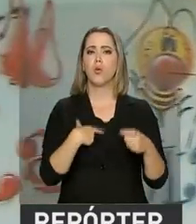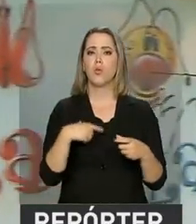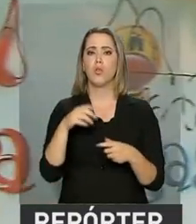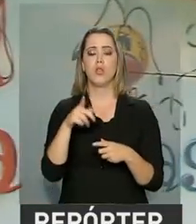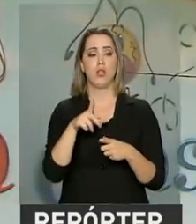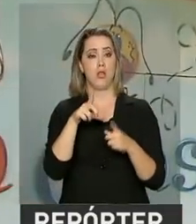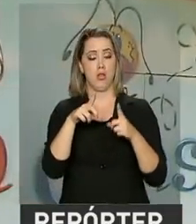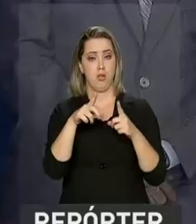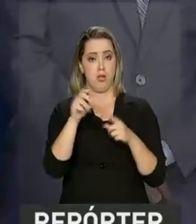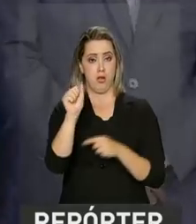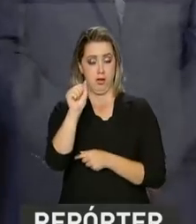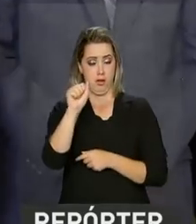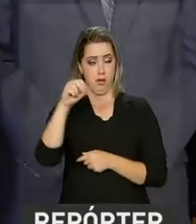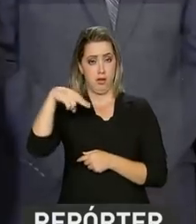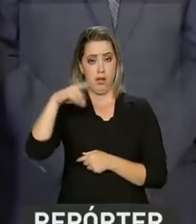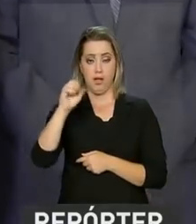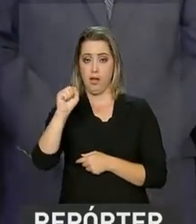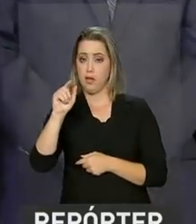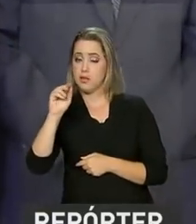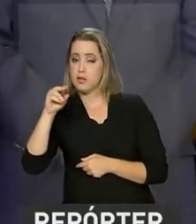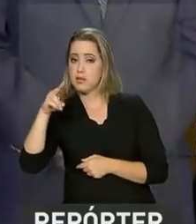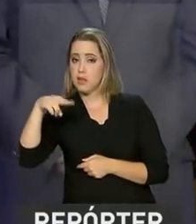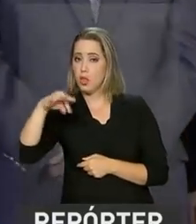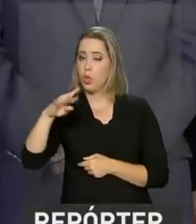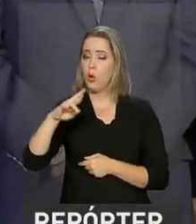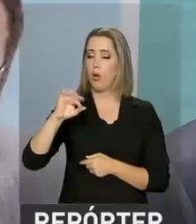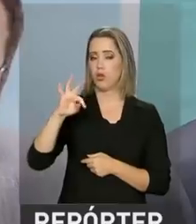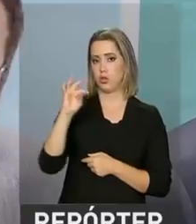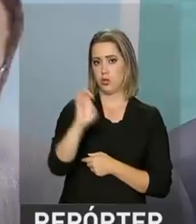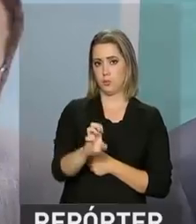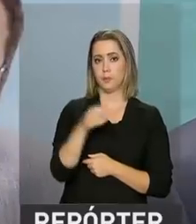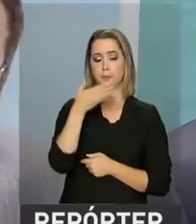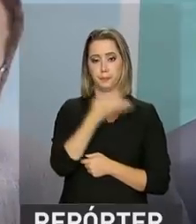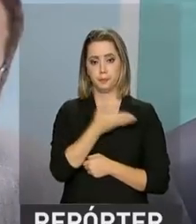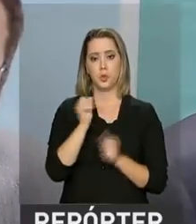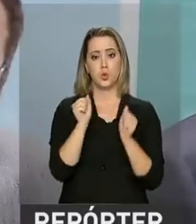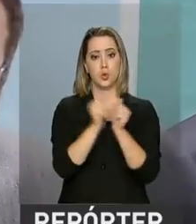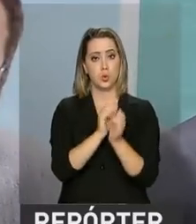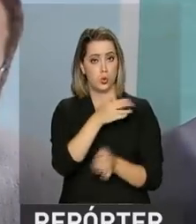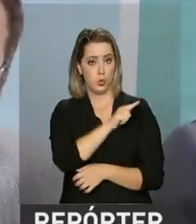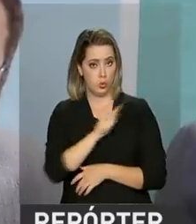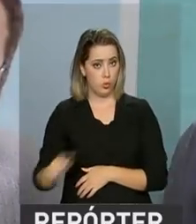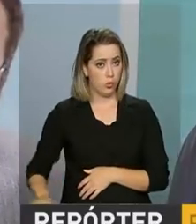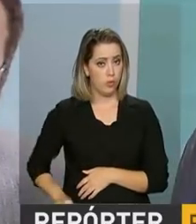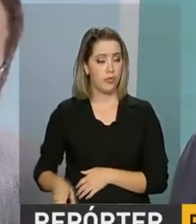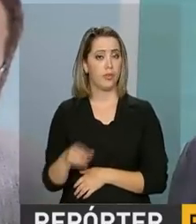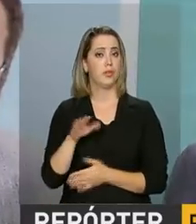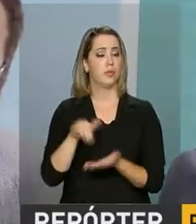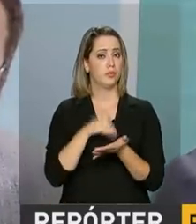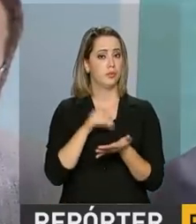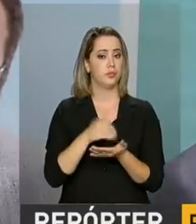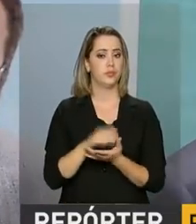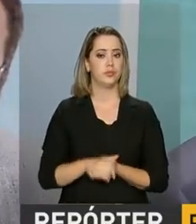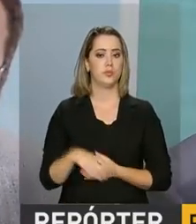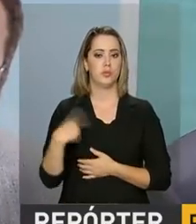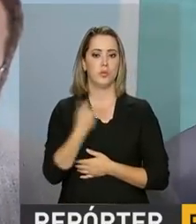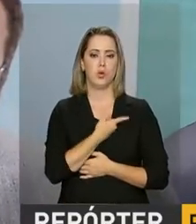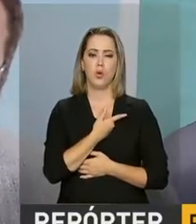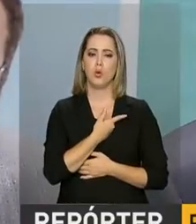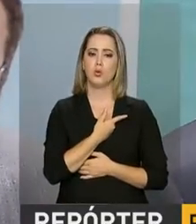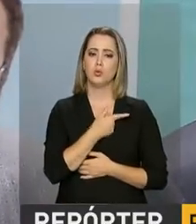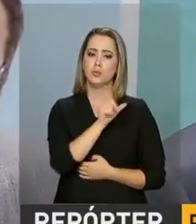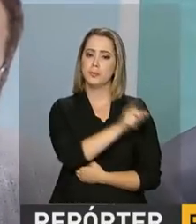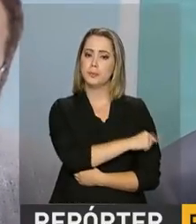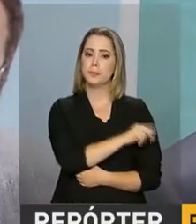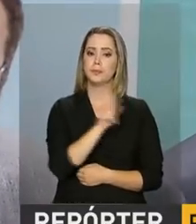Asa Norte, ao lado do governador e de secretários. Para efeito de demonstração para as crianças, vacinamos os professores, de